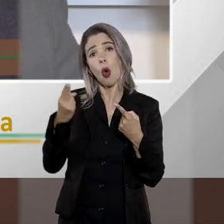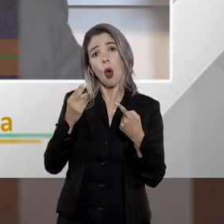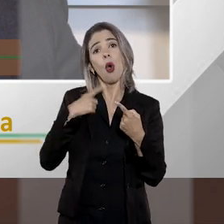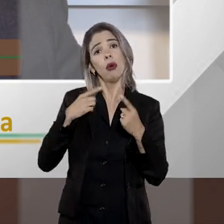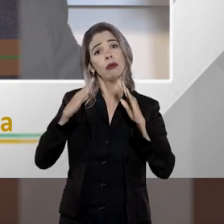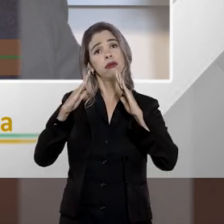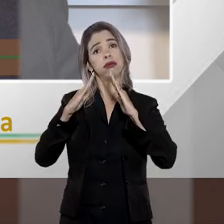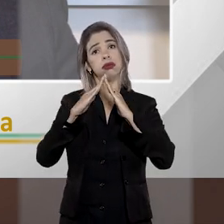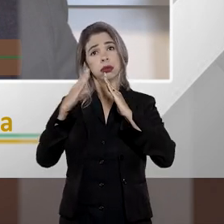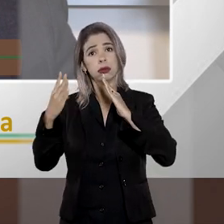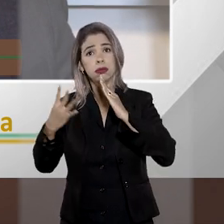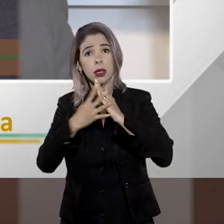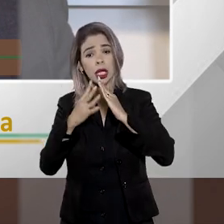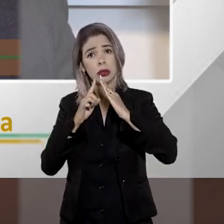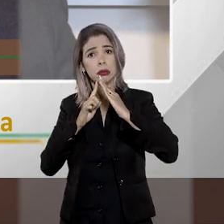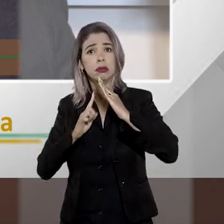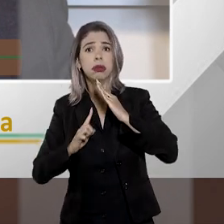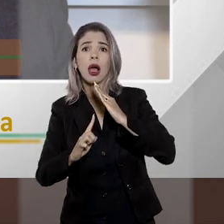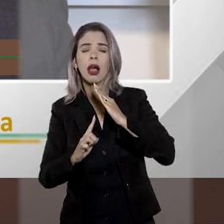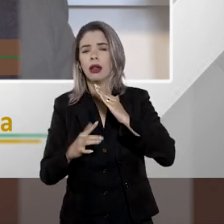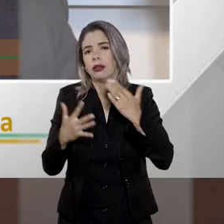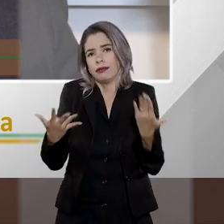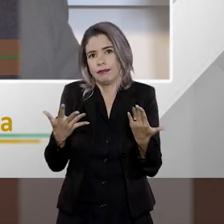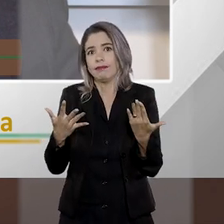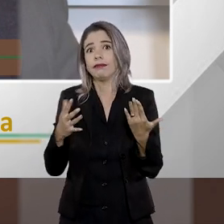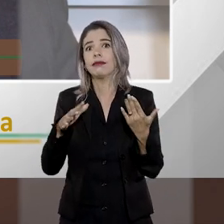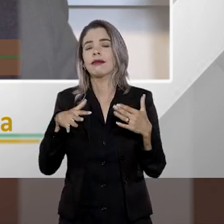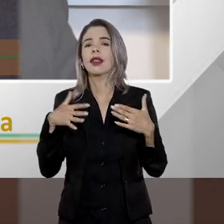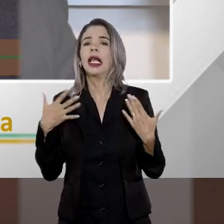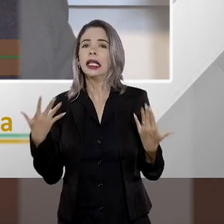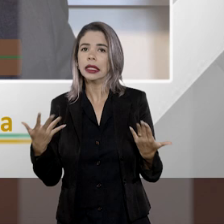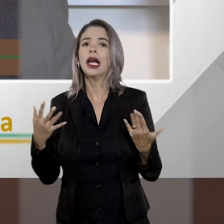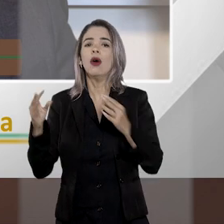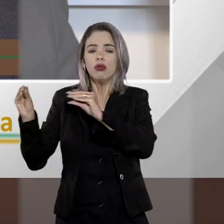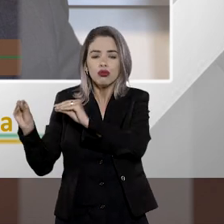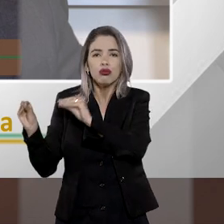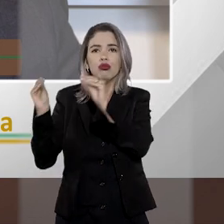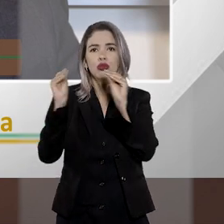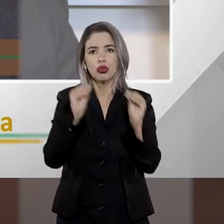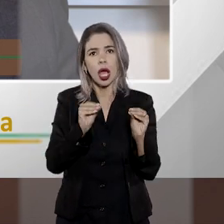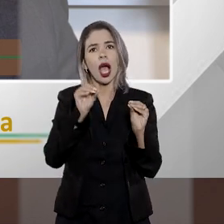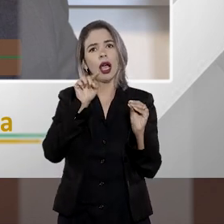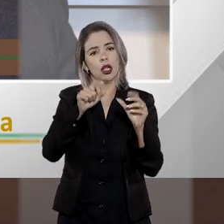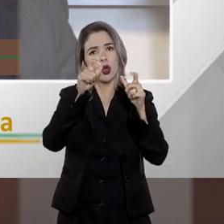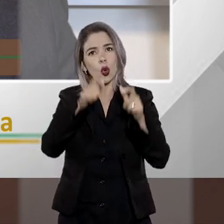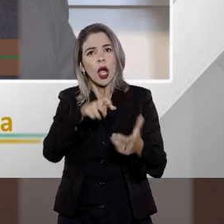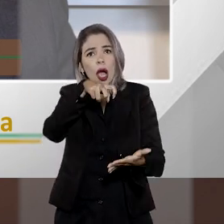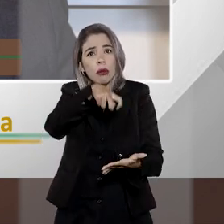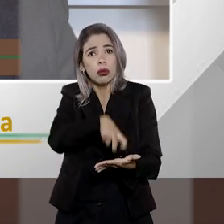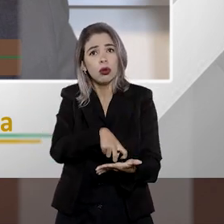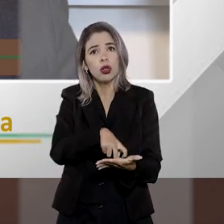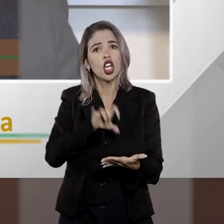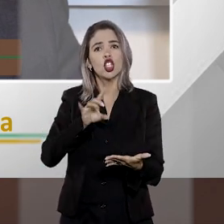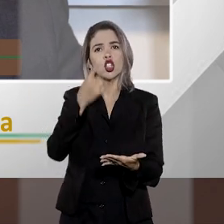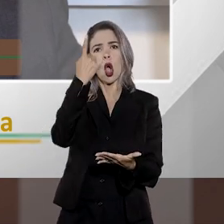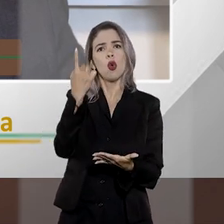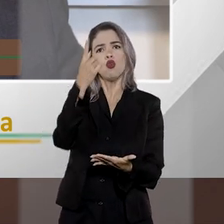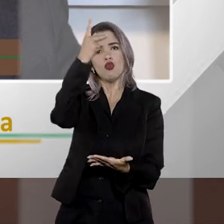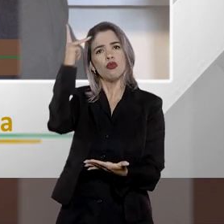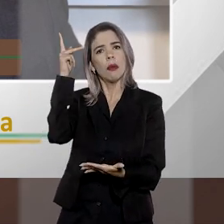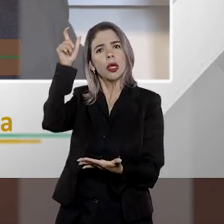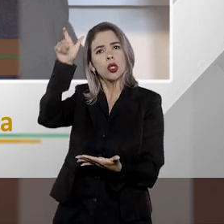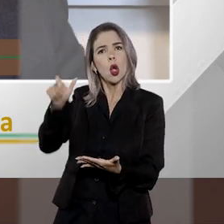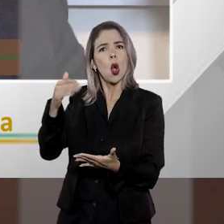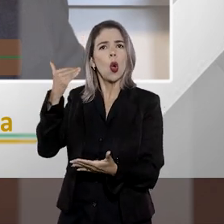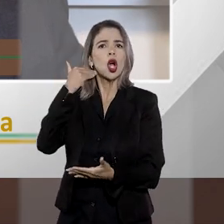O fato é que essa possibilidade de transferência do juízo de execução não é um ato unilateral, no sentido